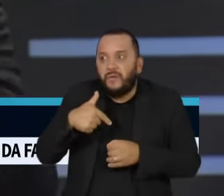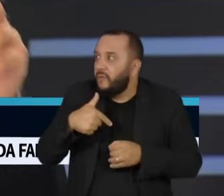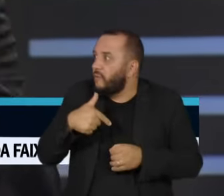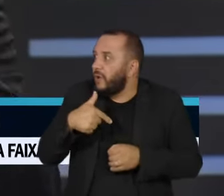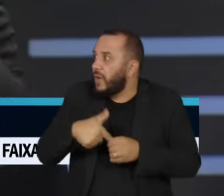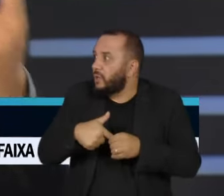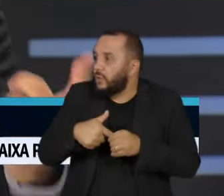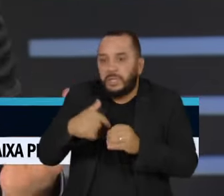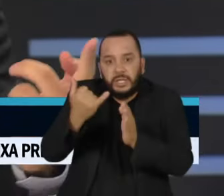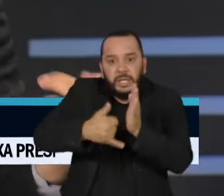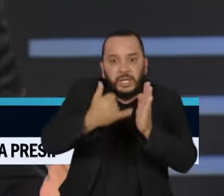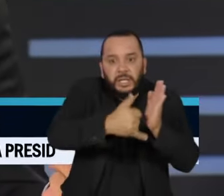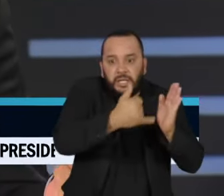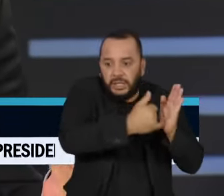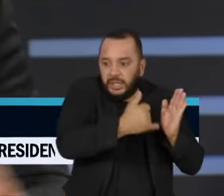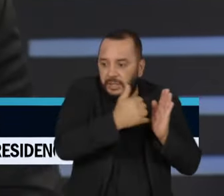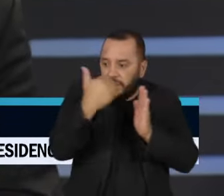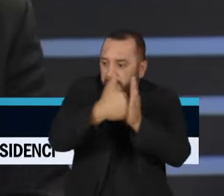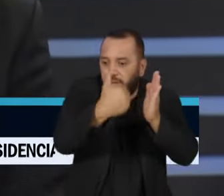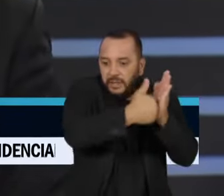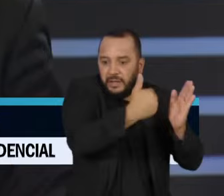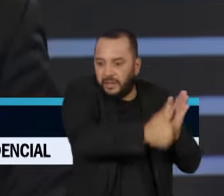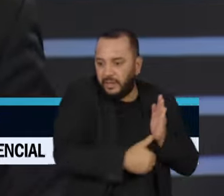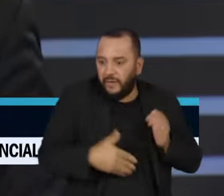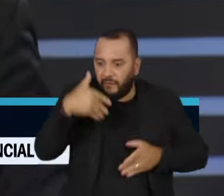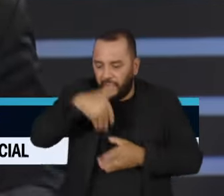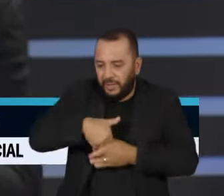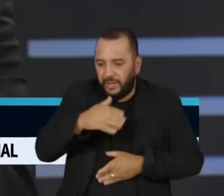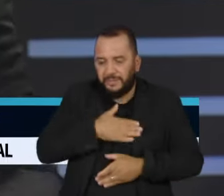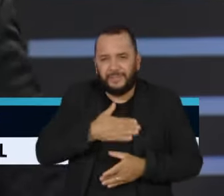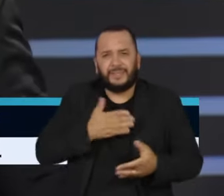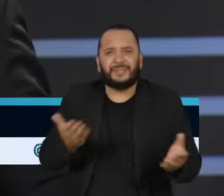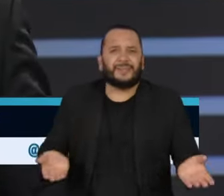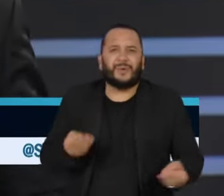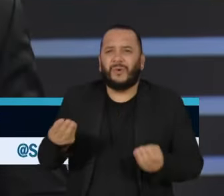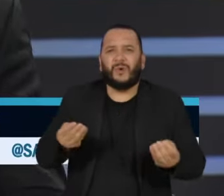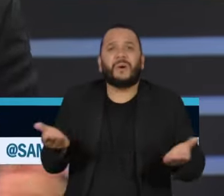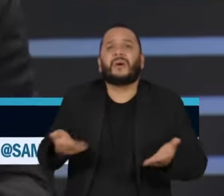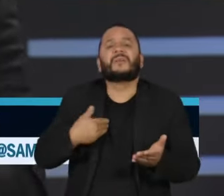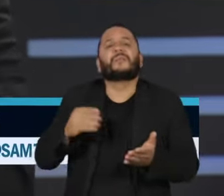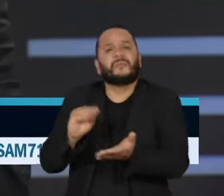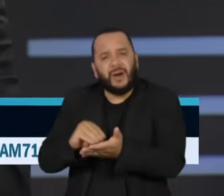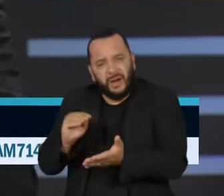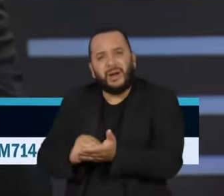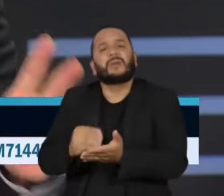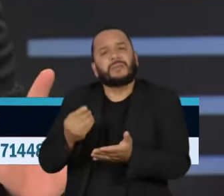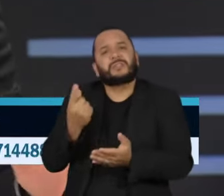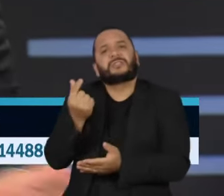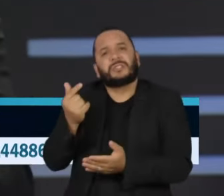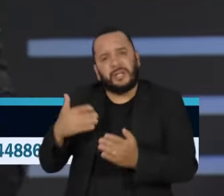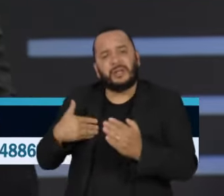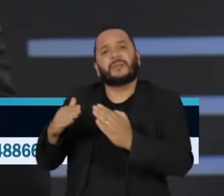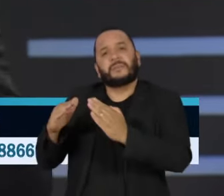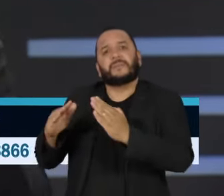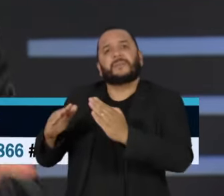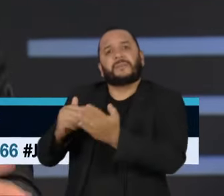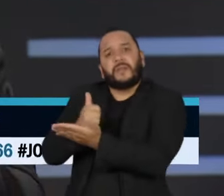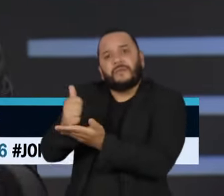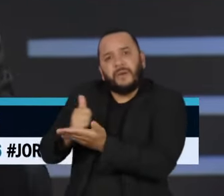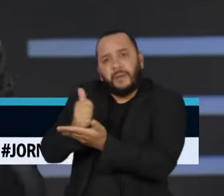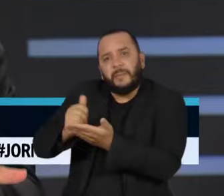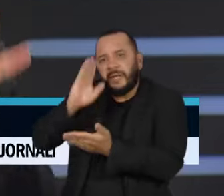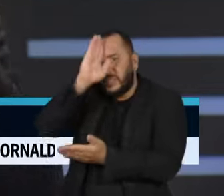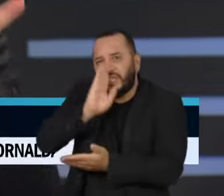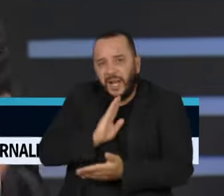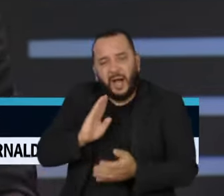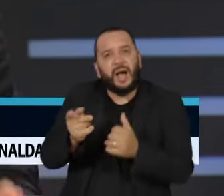imposto, sendo que não dava para ter cortado imposto. Tanto é que está faltando dinheiro para quê agora? Farmácia popular, está faltando dinheiro para tudo. A gente está vivendo um